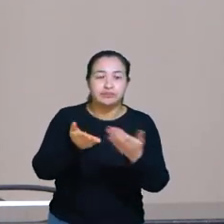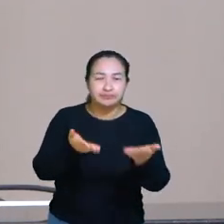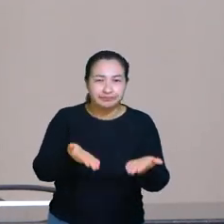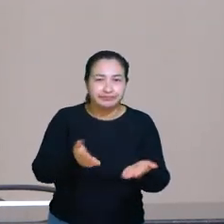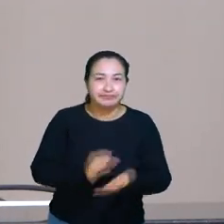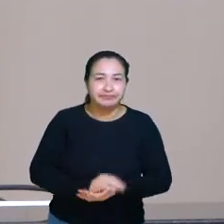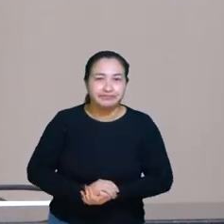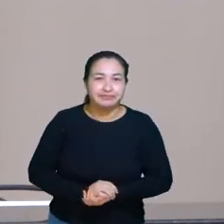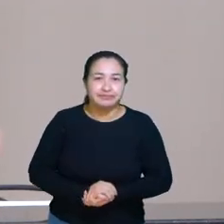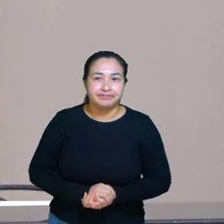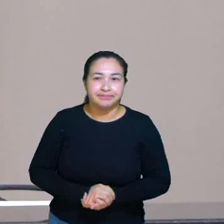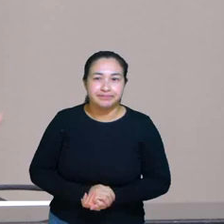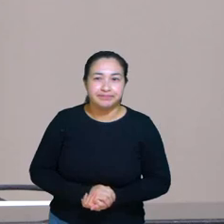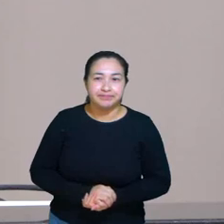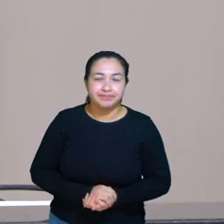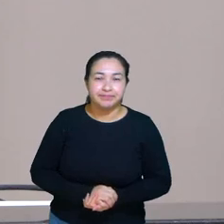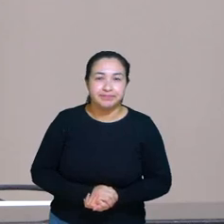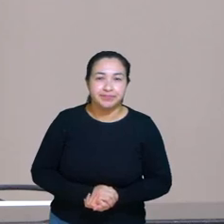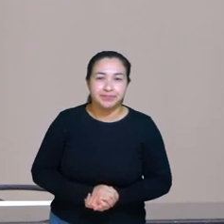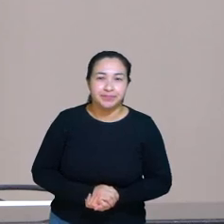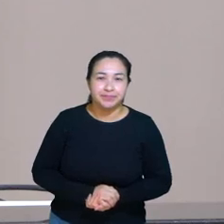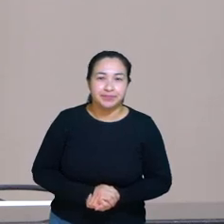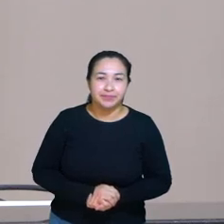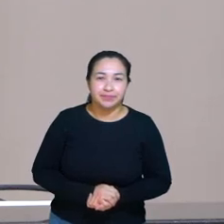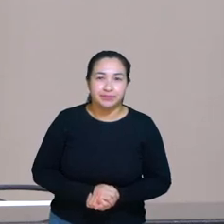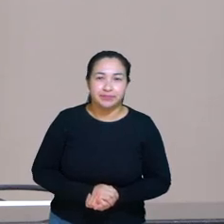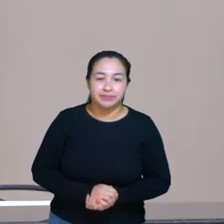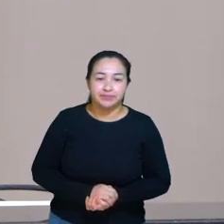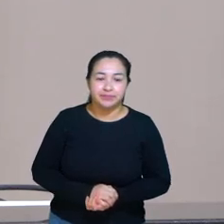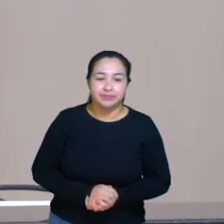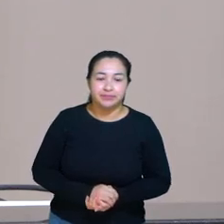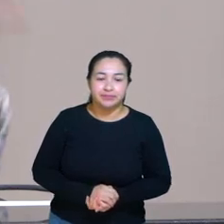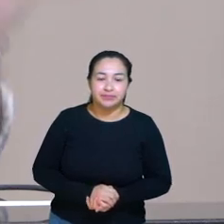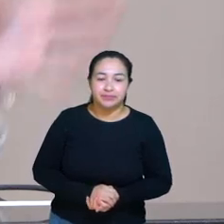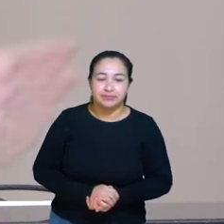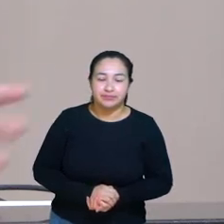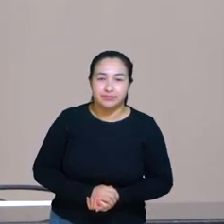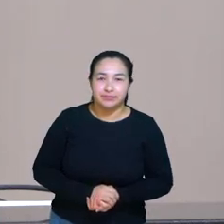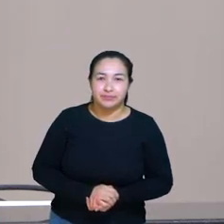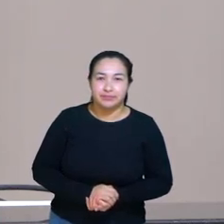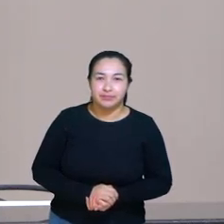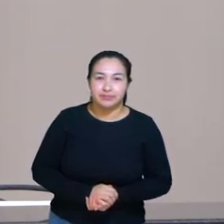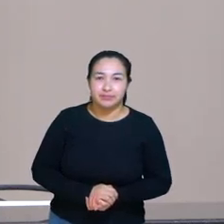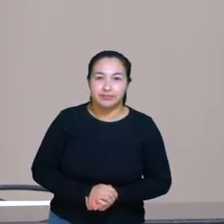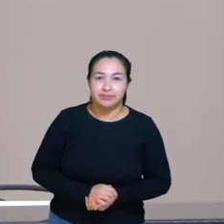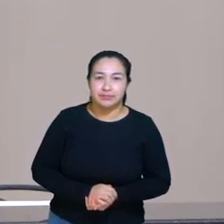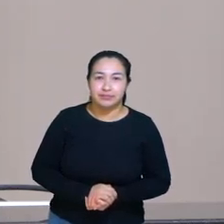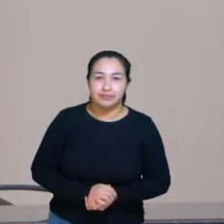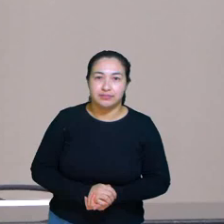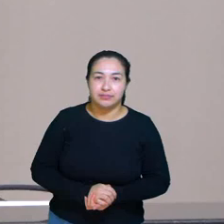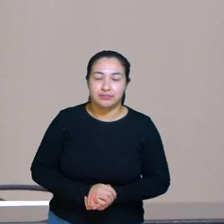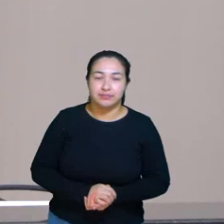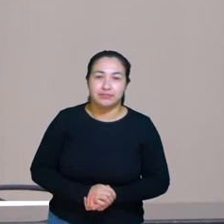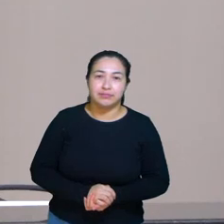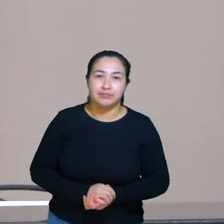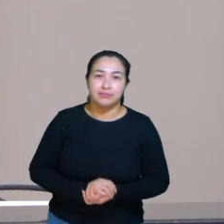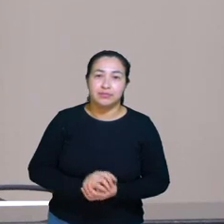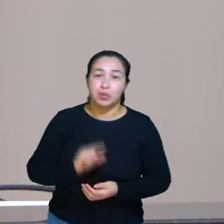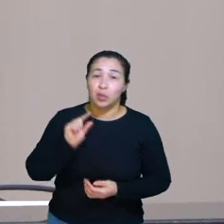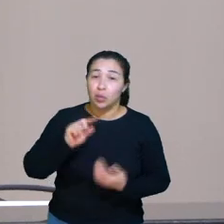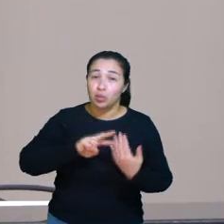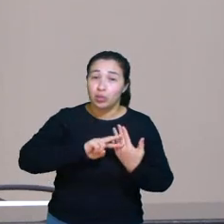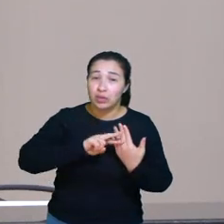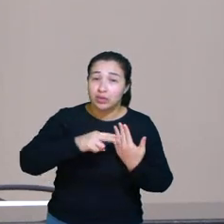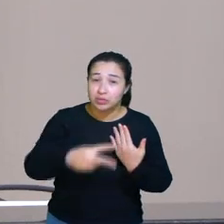Ah E aí um um pequeno resultado né ah só em